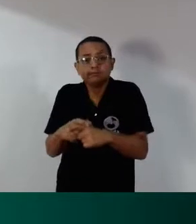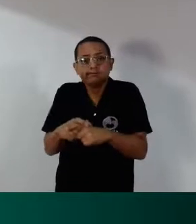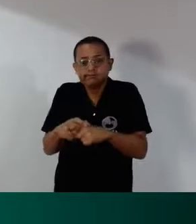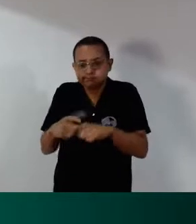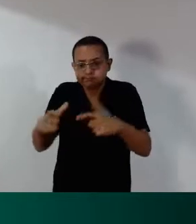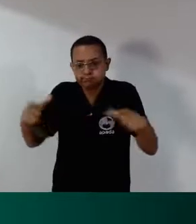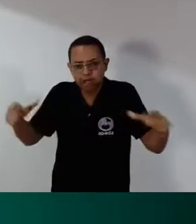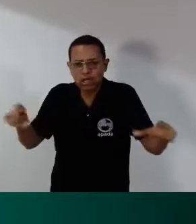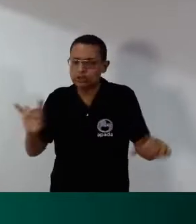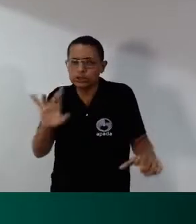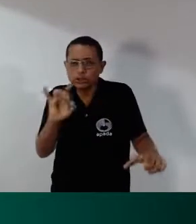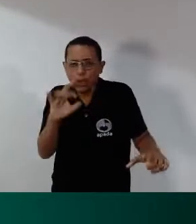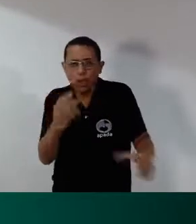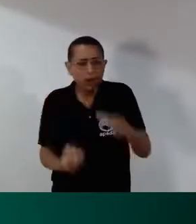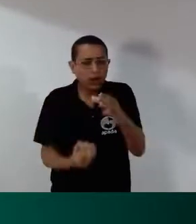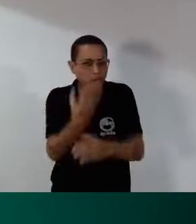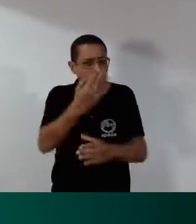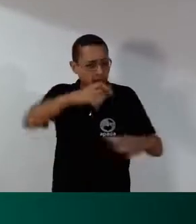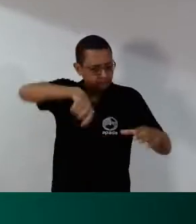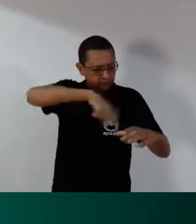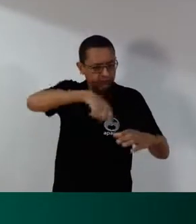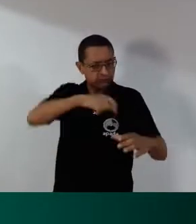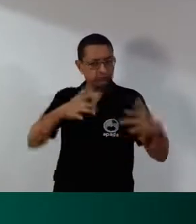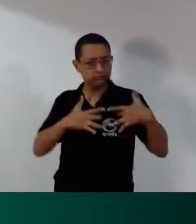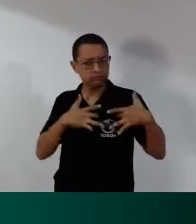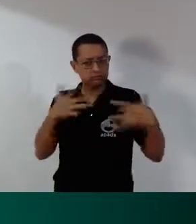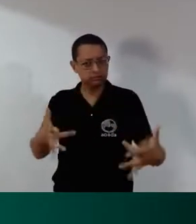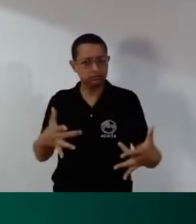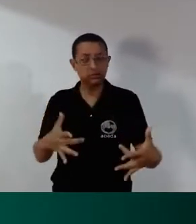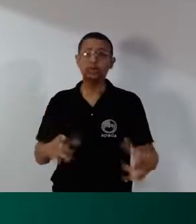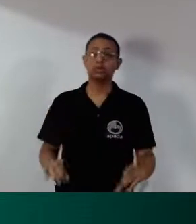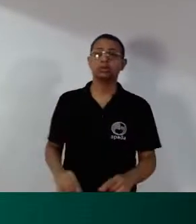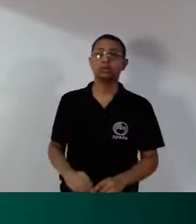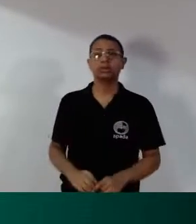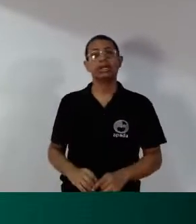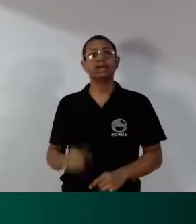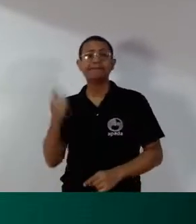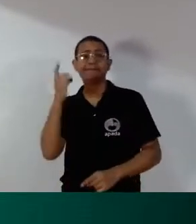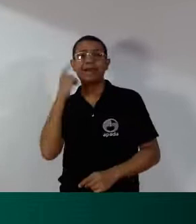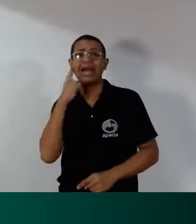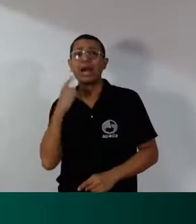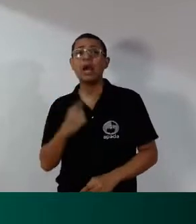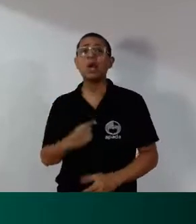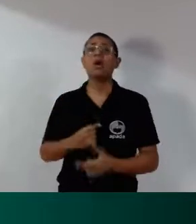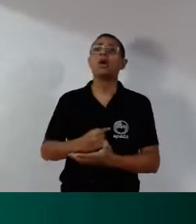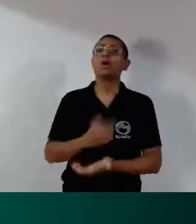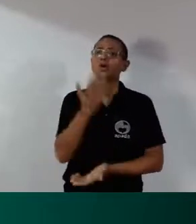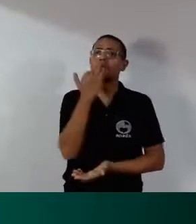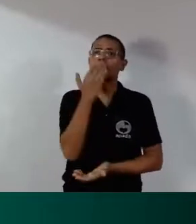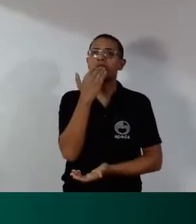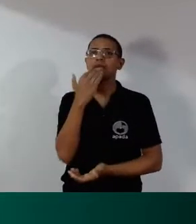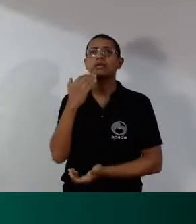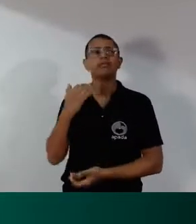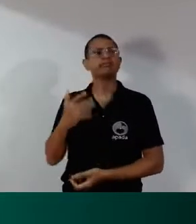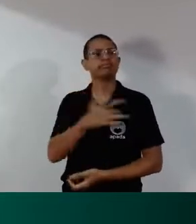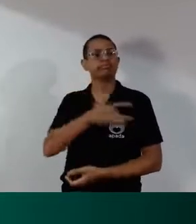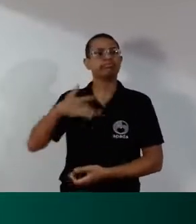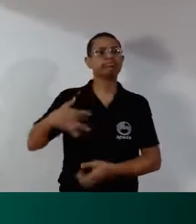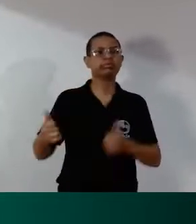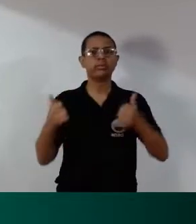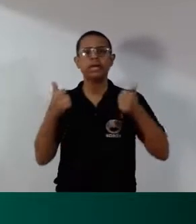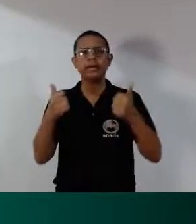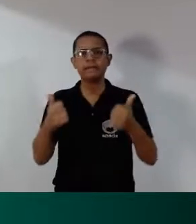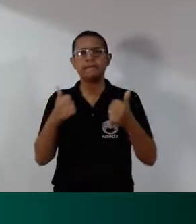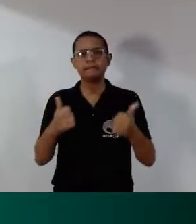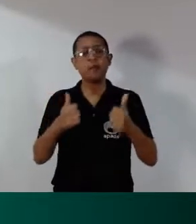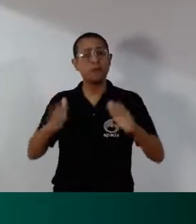fazer cozinhas mais in ooty comida sem veneno discutir comida saudável discutir